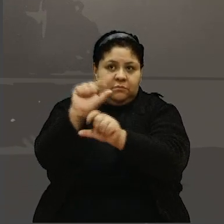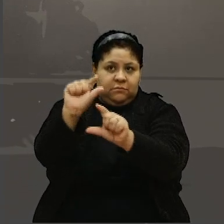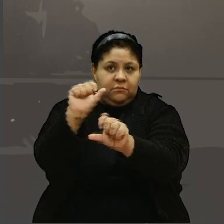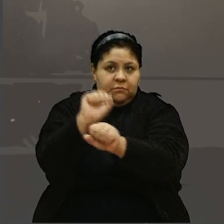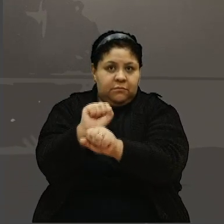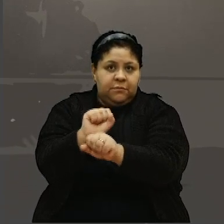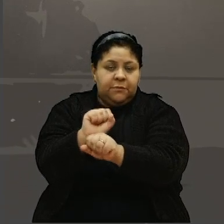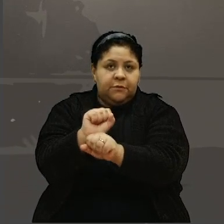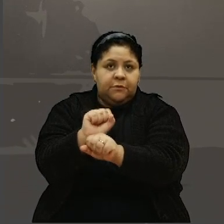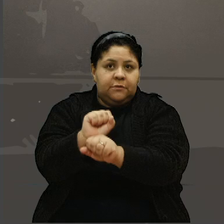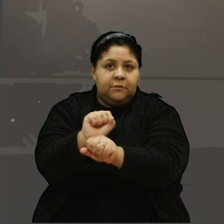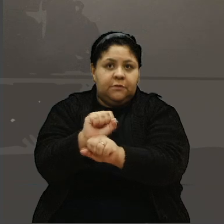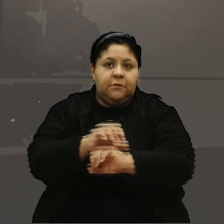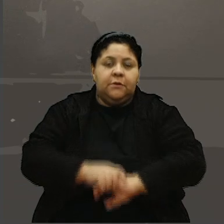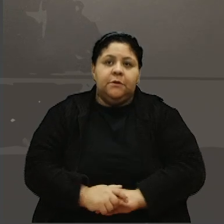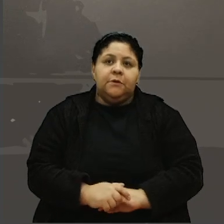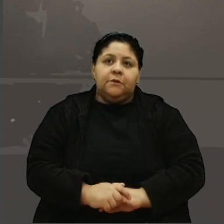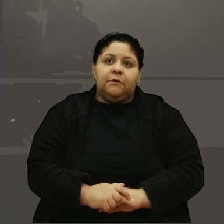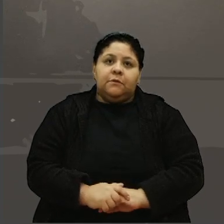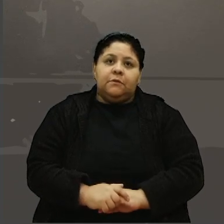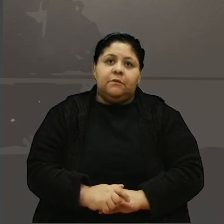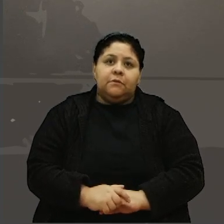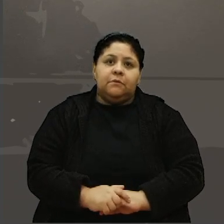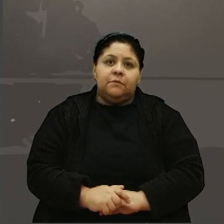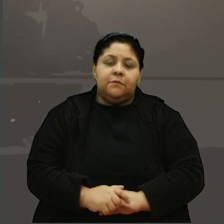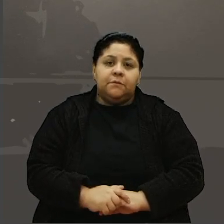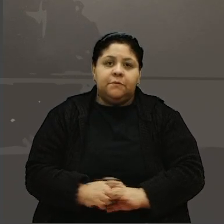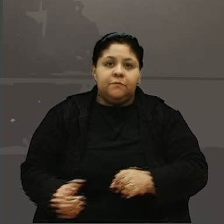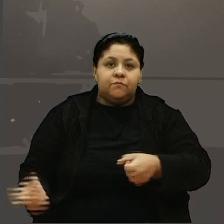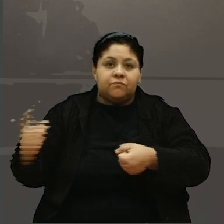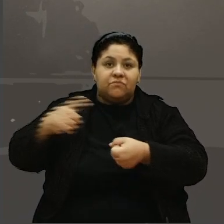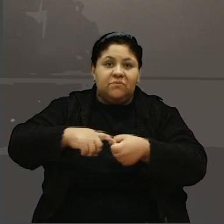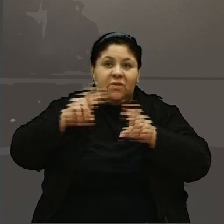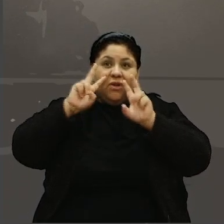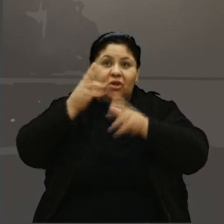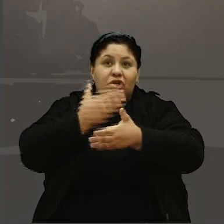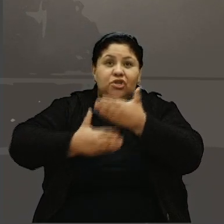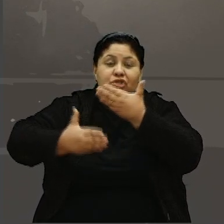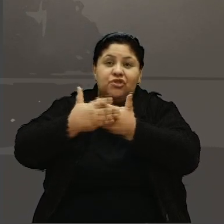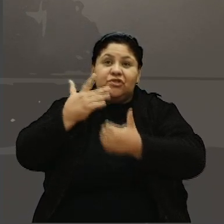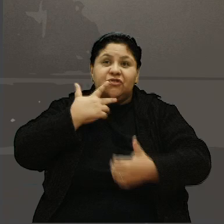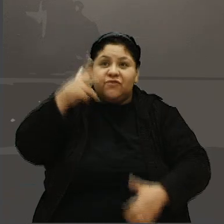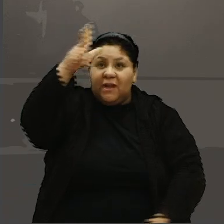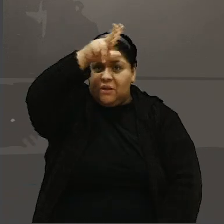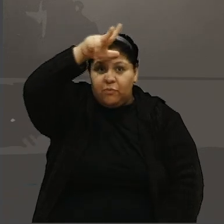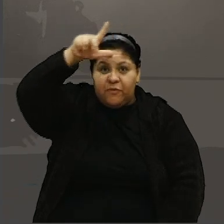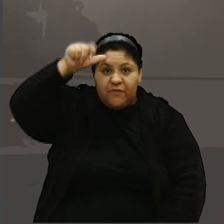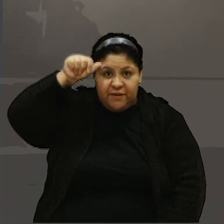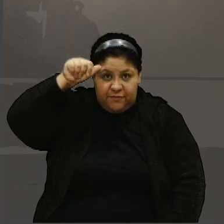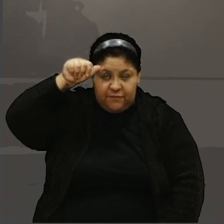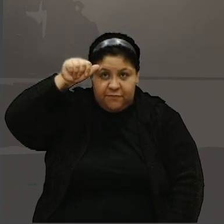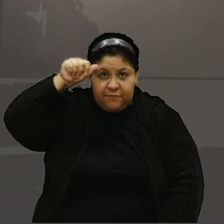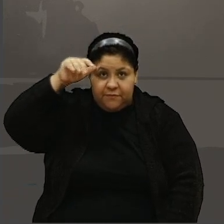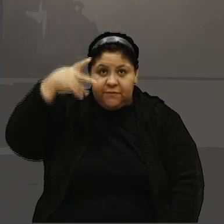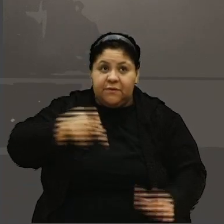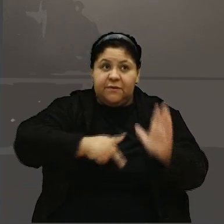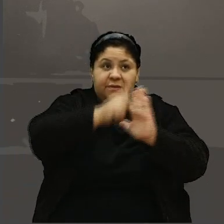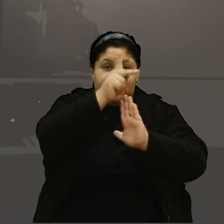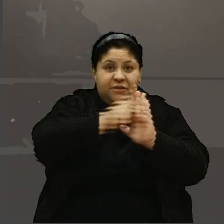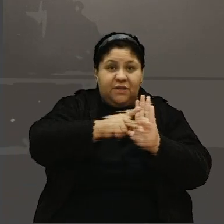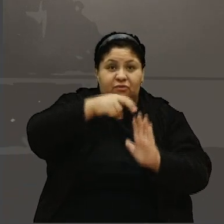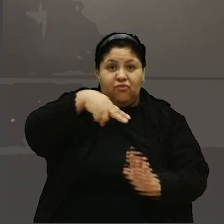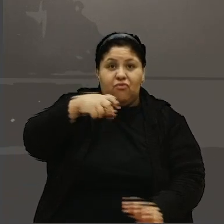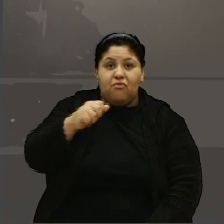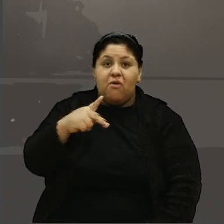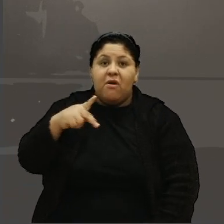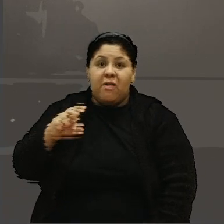favor, bota na pausa ali. E volta ali para ver toda a fala do prefeito. Então, o projeto NAP,